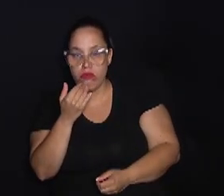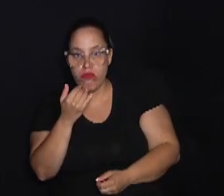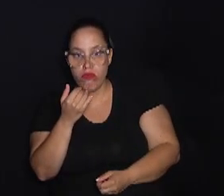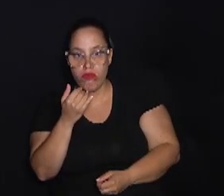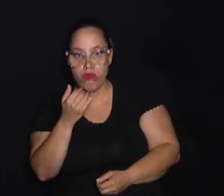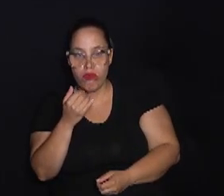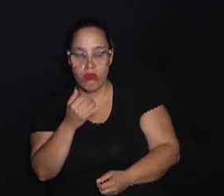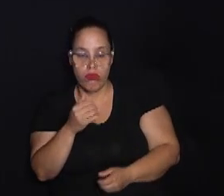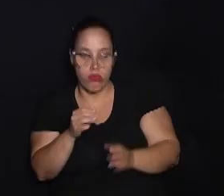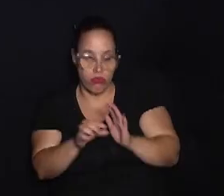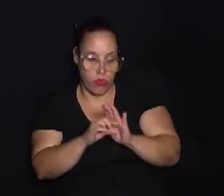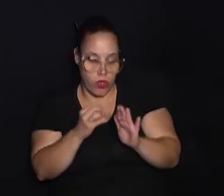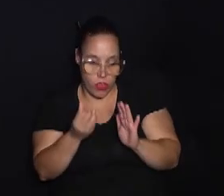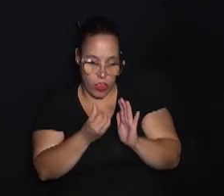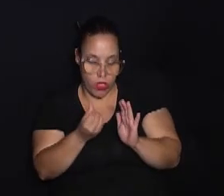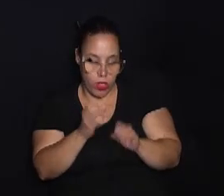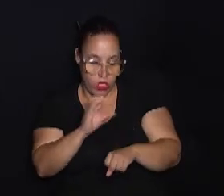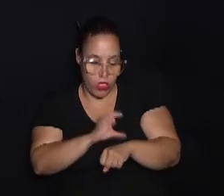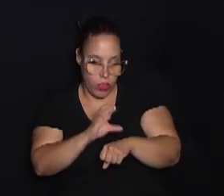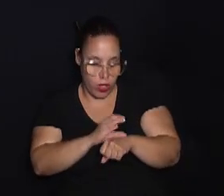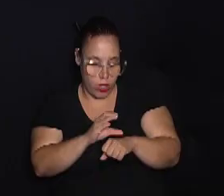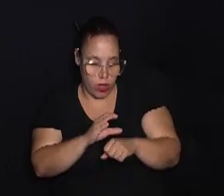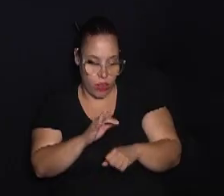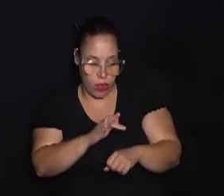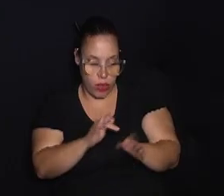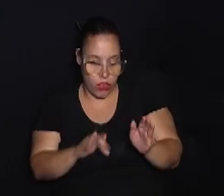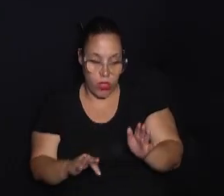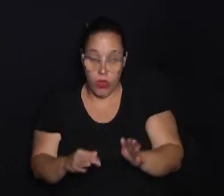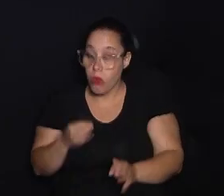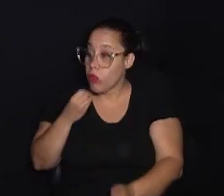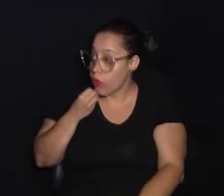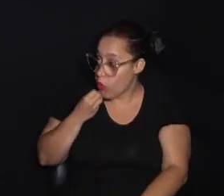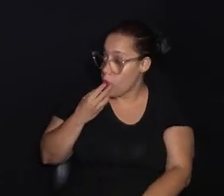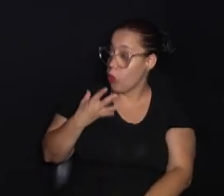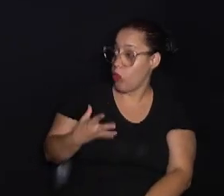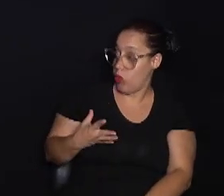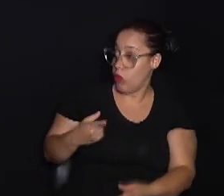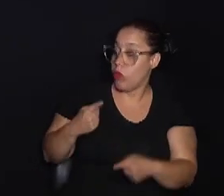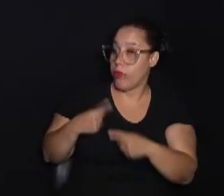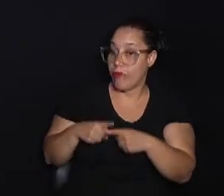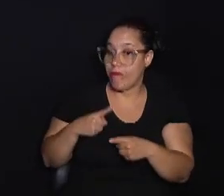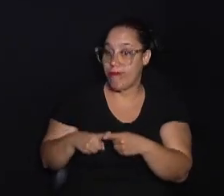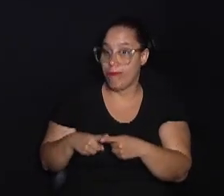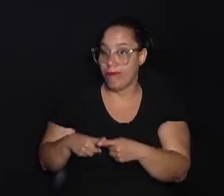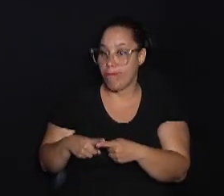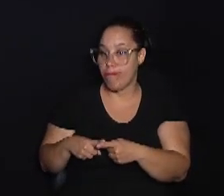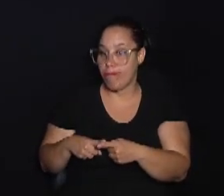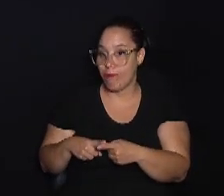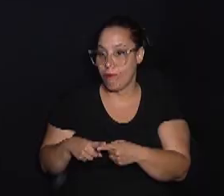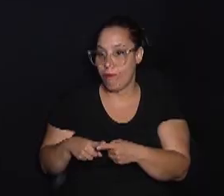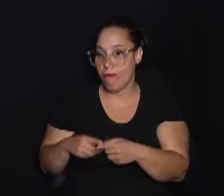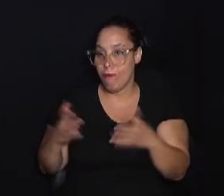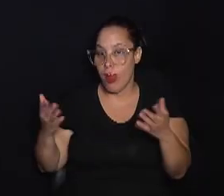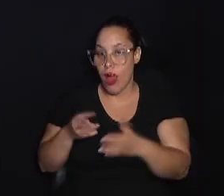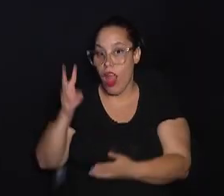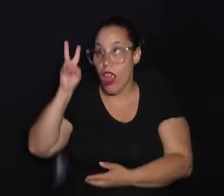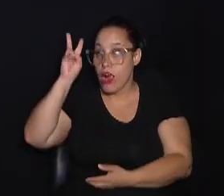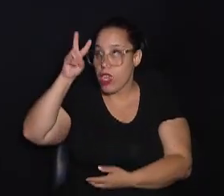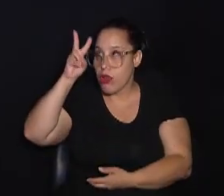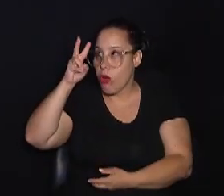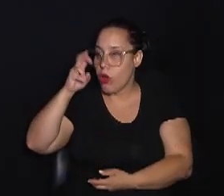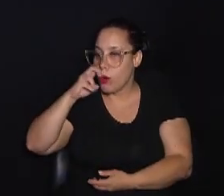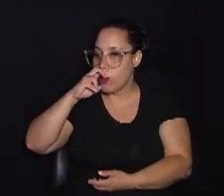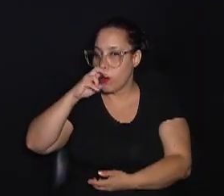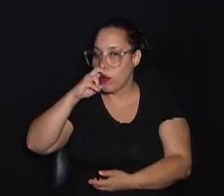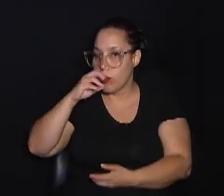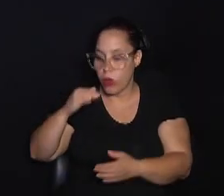6 da Constituição Federal, né? Isso, e veja, você falou muito bem, porque muitas vezes também, a gente está num momento histórico, né, do